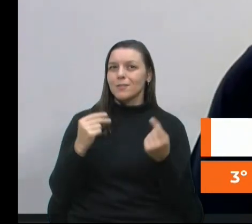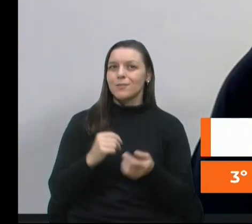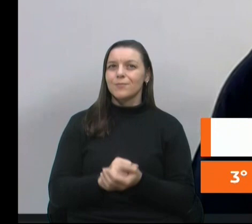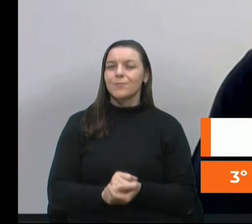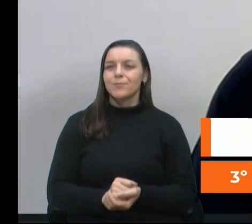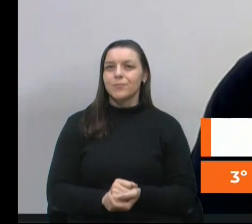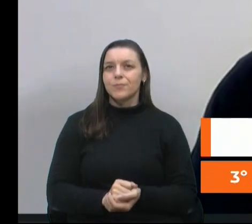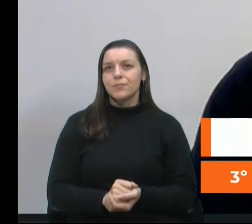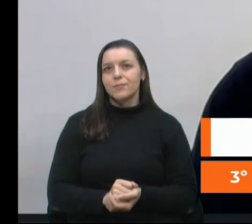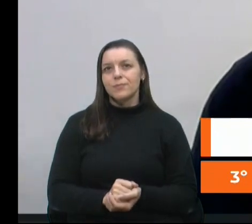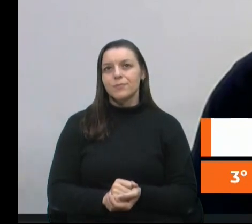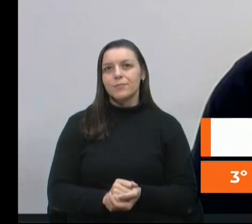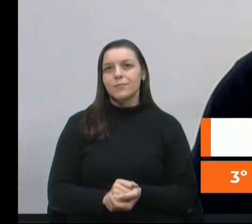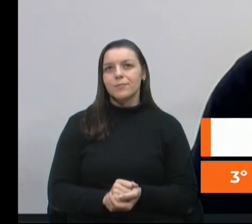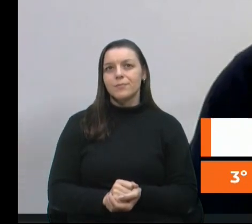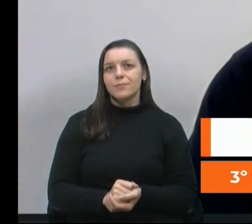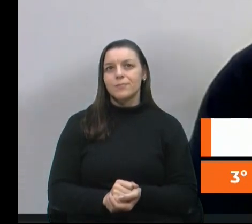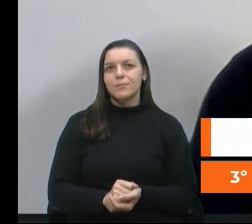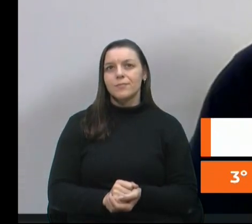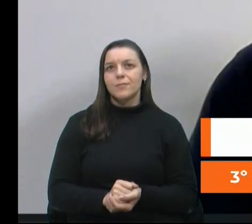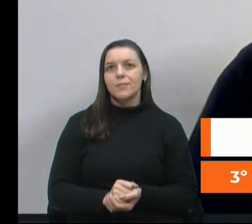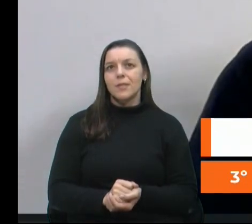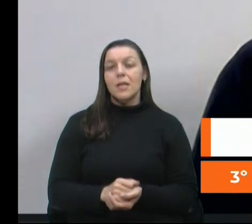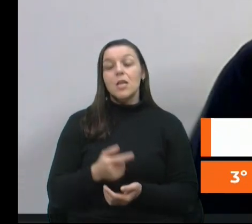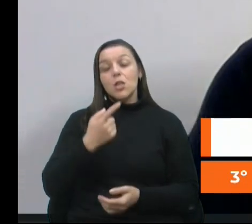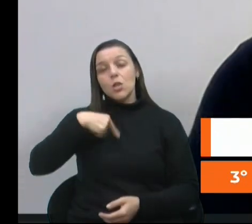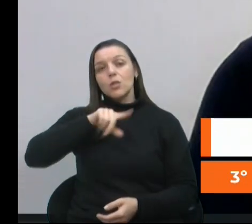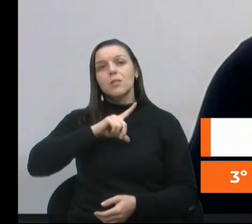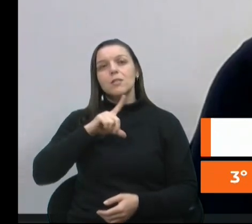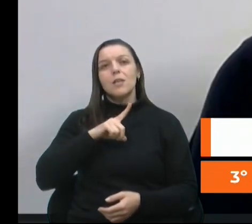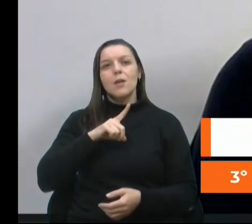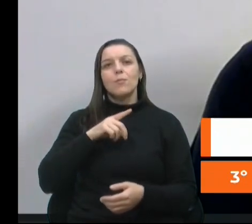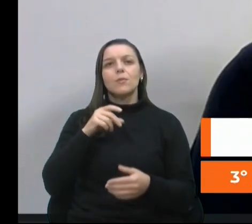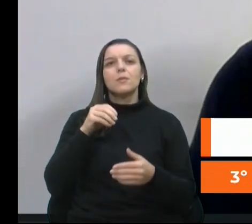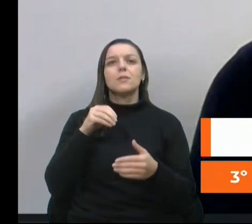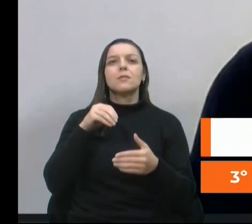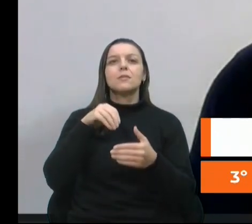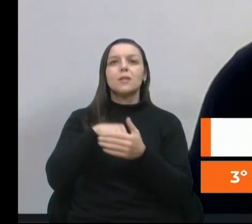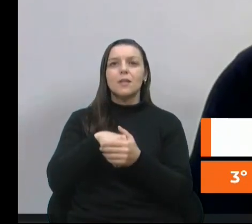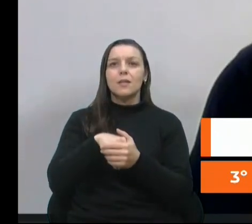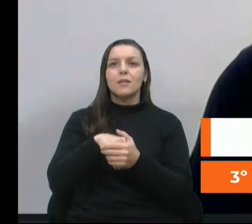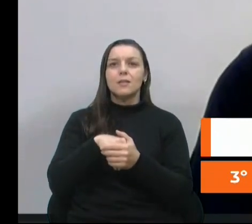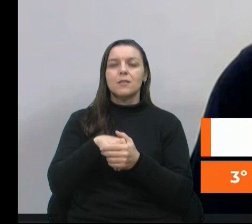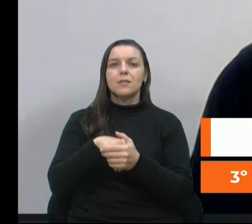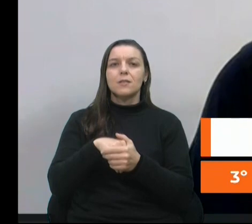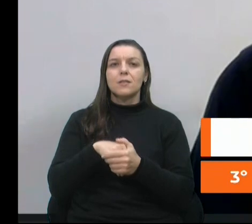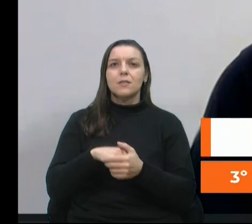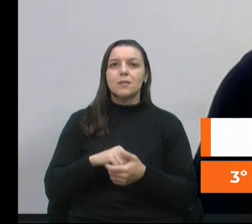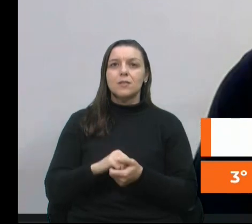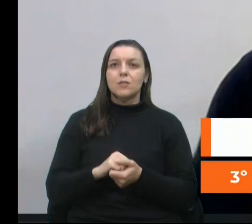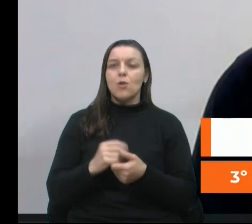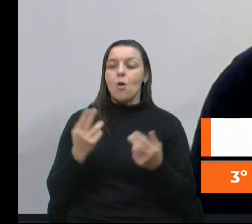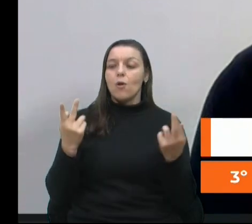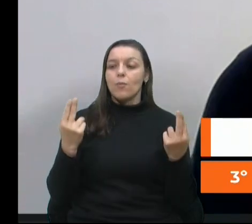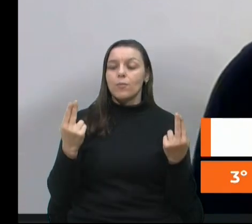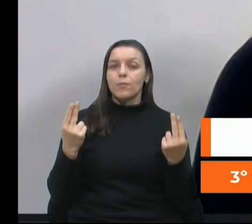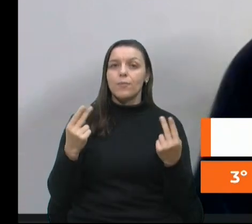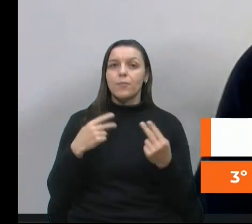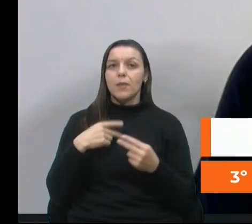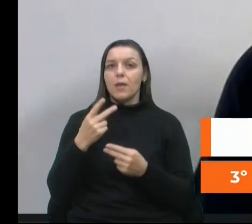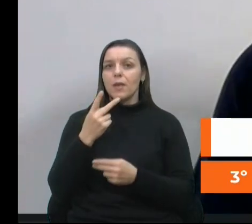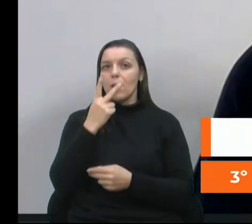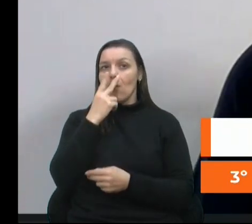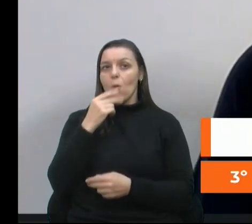Pares seriam semelhantes. A gente tem, dentro da seriação, pares etários. São pares dentro da mesma